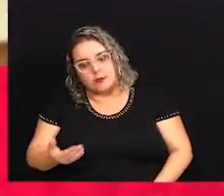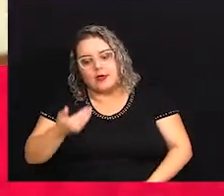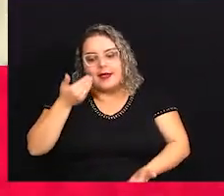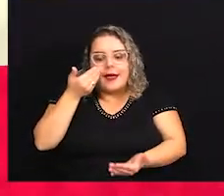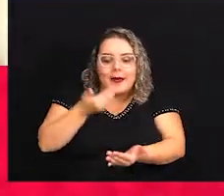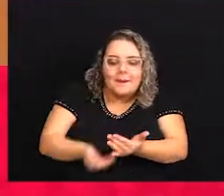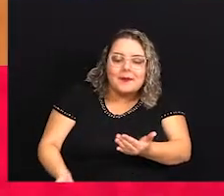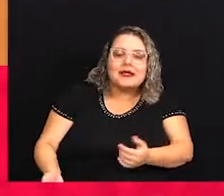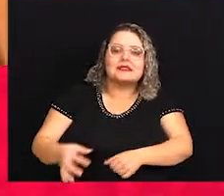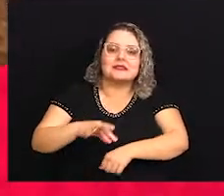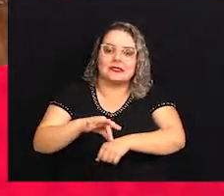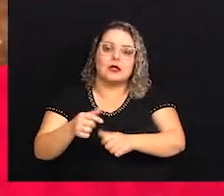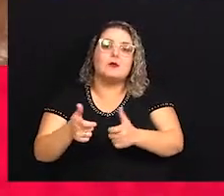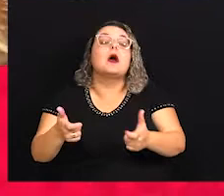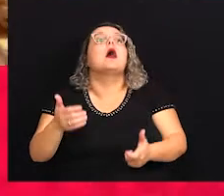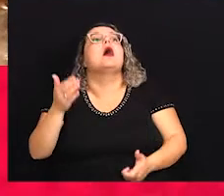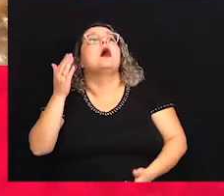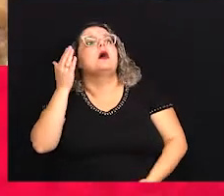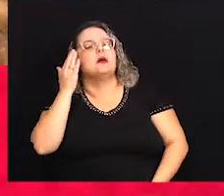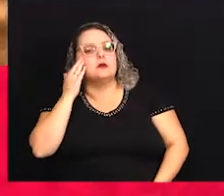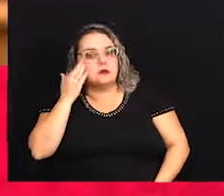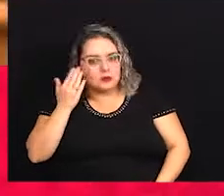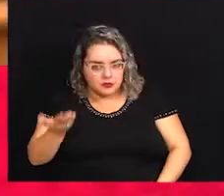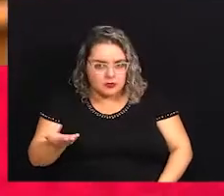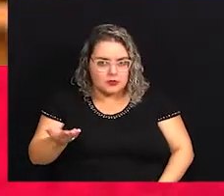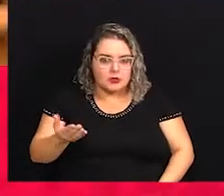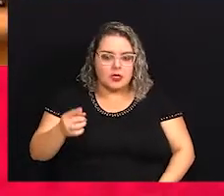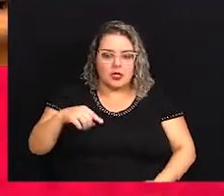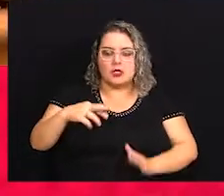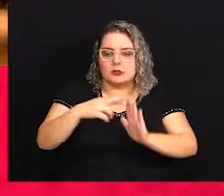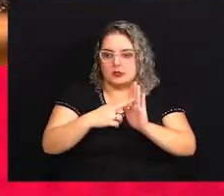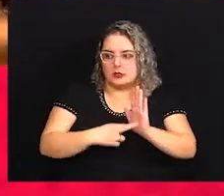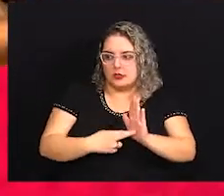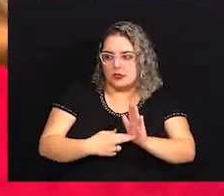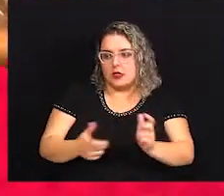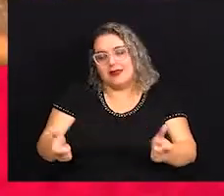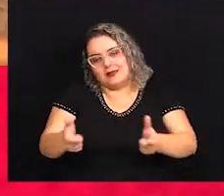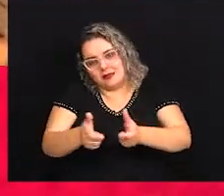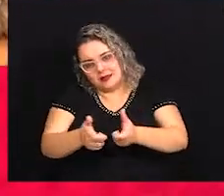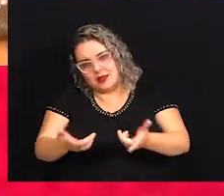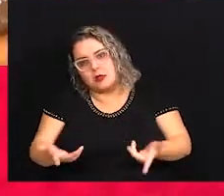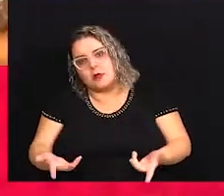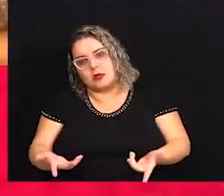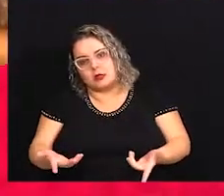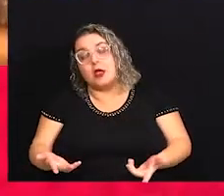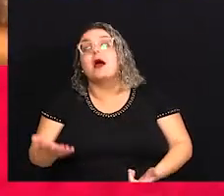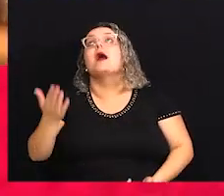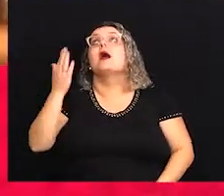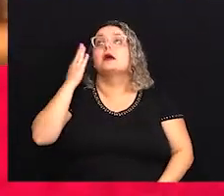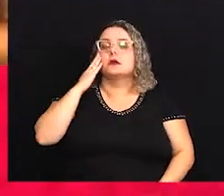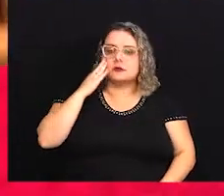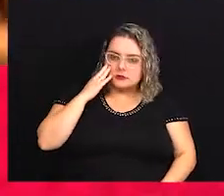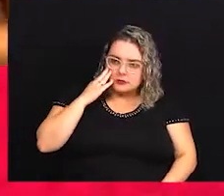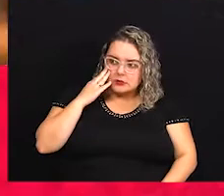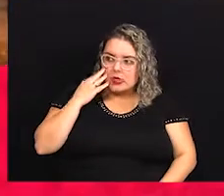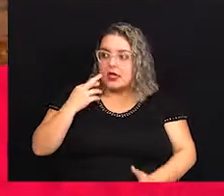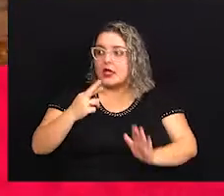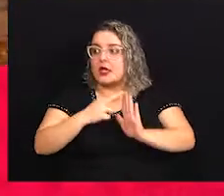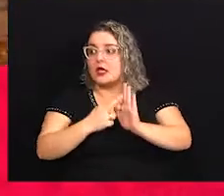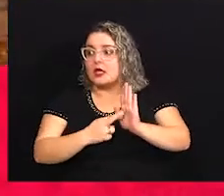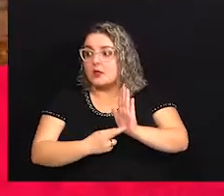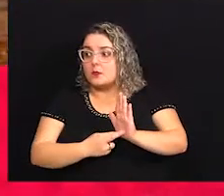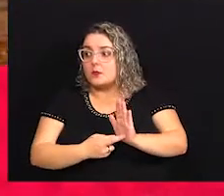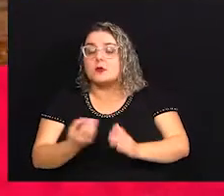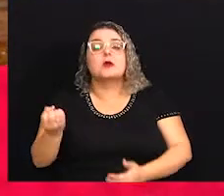que a perda na carne ela é bem maior. Ah, entendi. Pra essa receita. Renderia menos. Renderia menos. Sim. Entendi. Essa receita aqui,